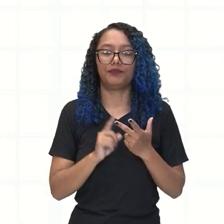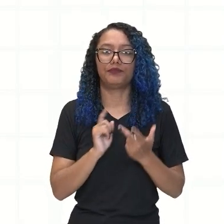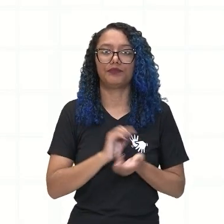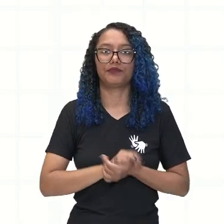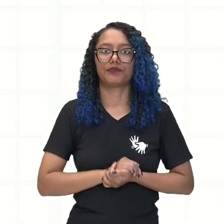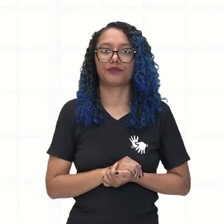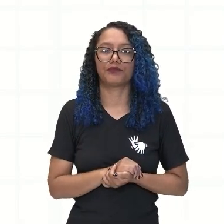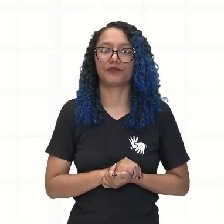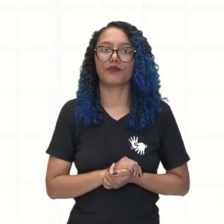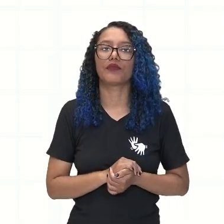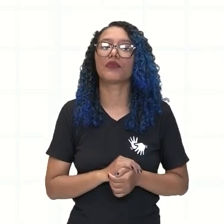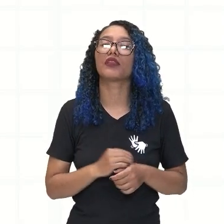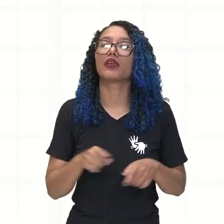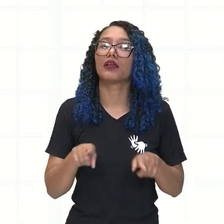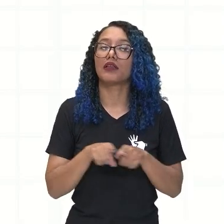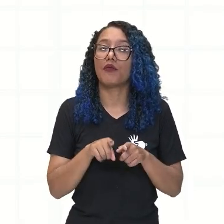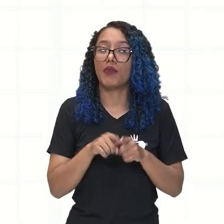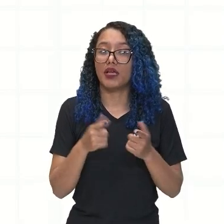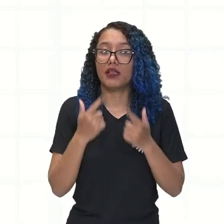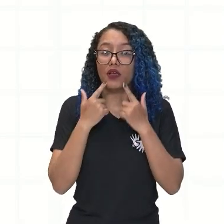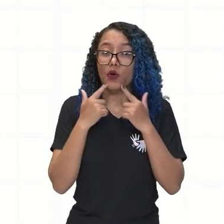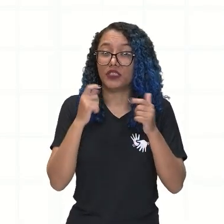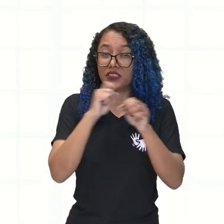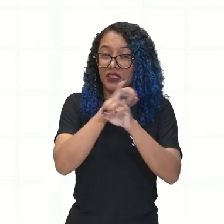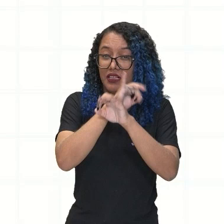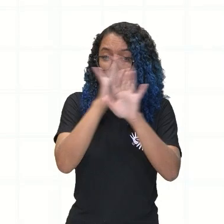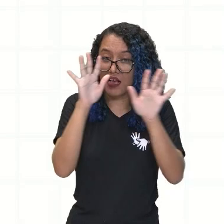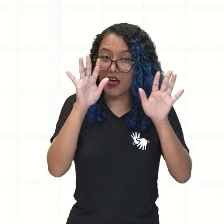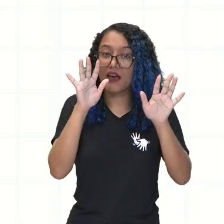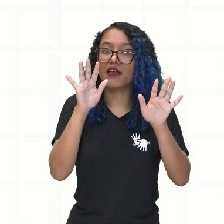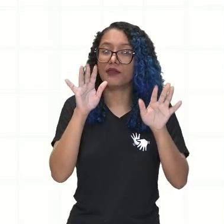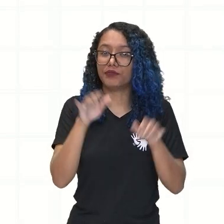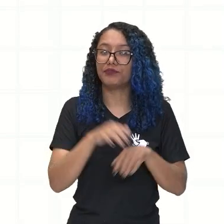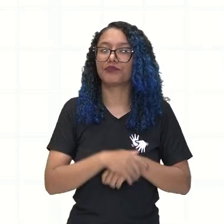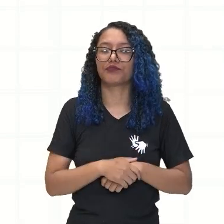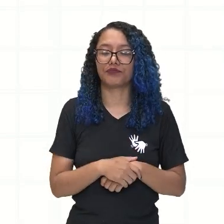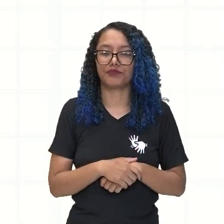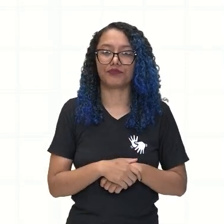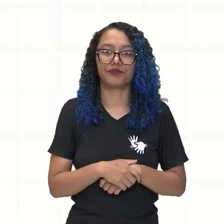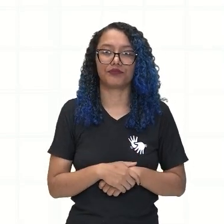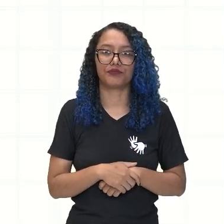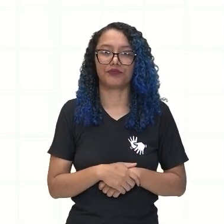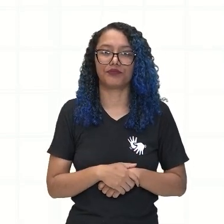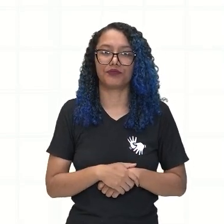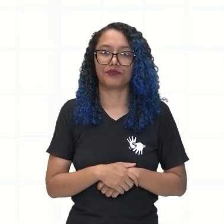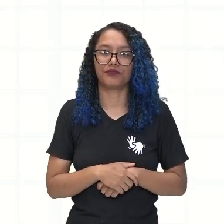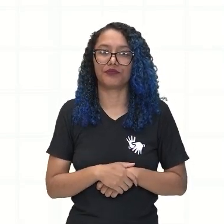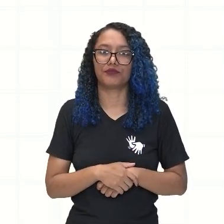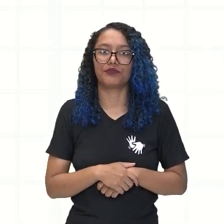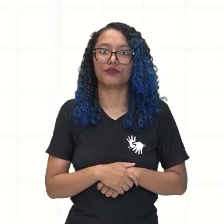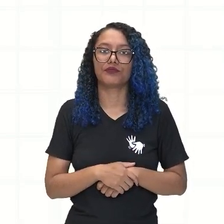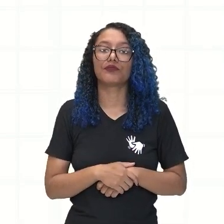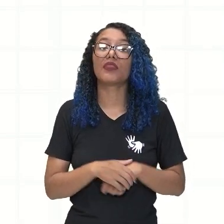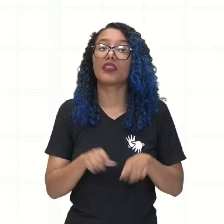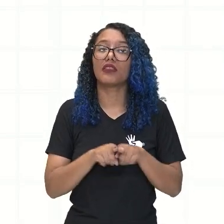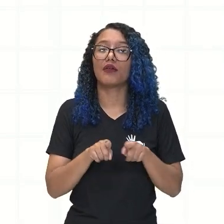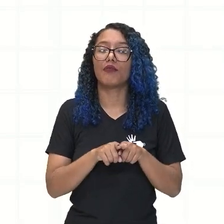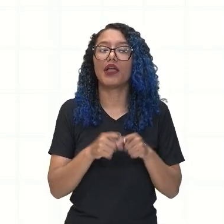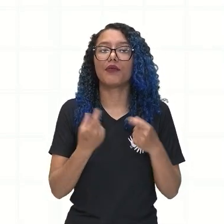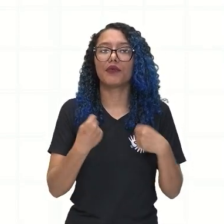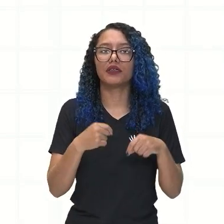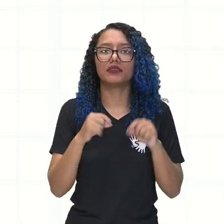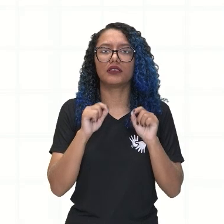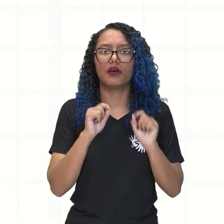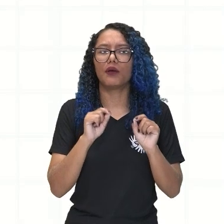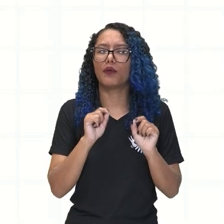Além de uma linguagem clara e acessível, falamos aqui que ele tem uma linguagem clara e acessível, esse formato deve ter recursos